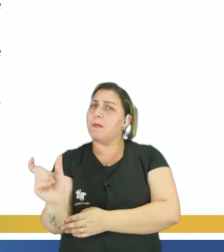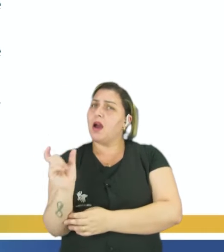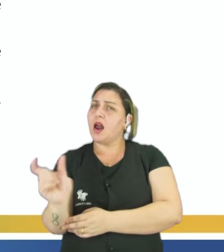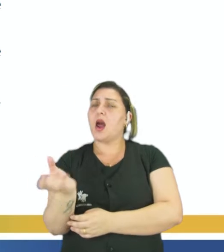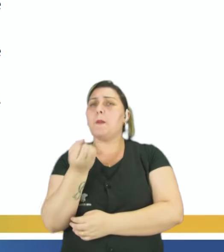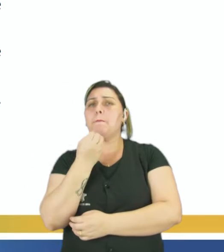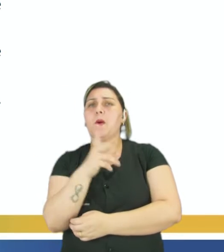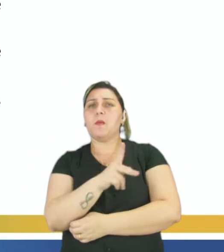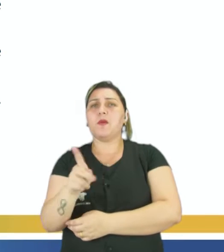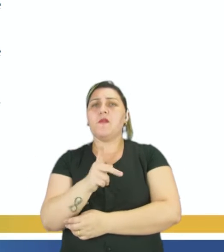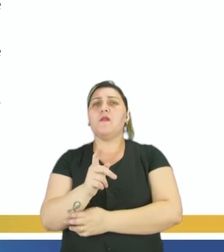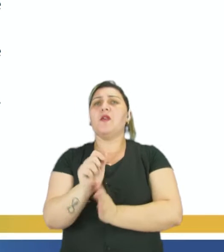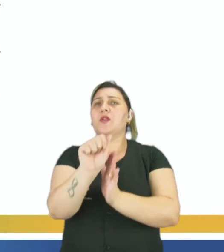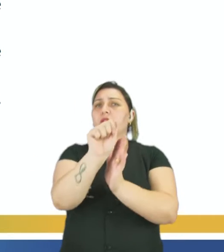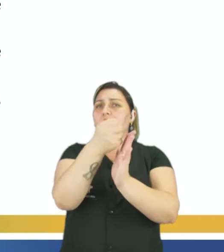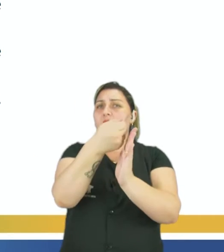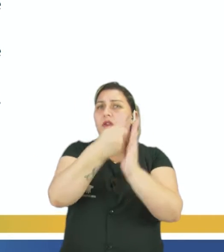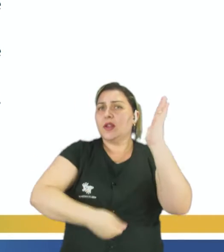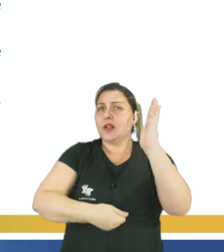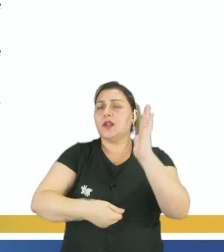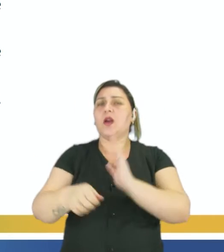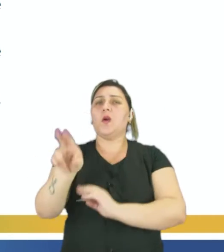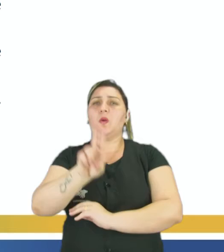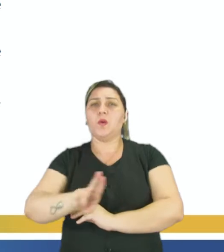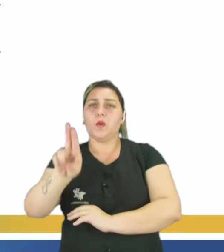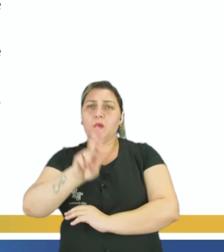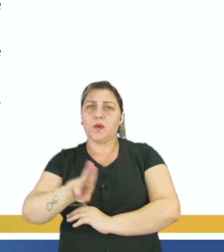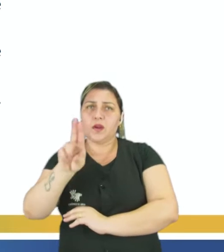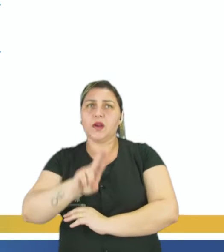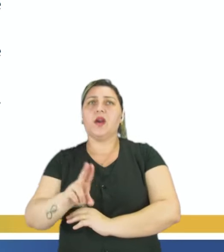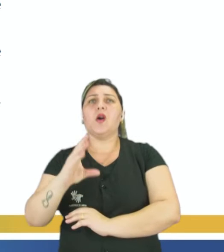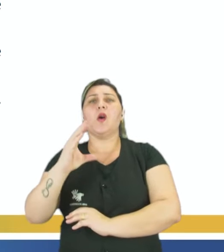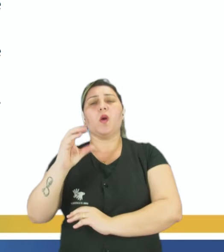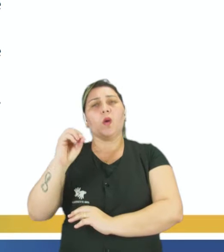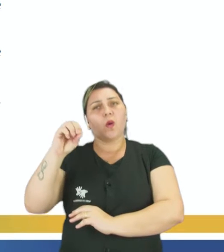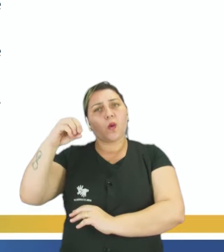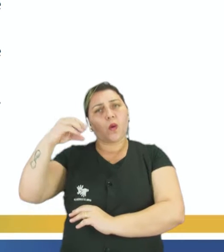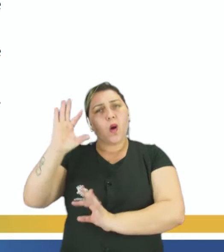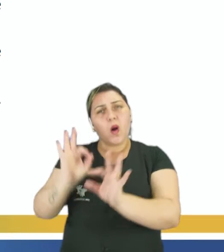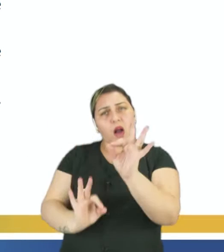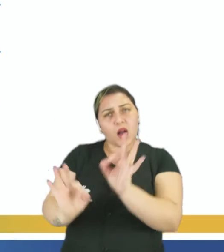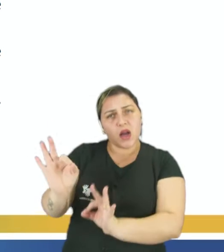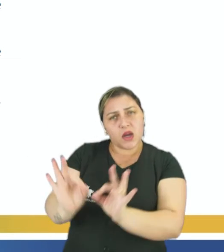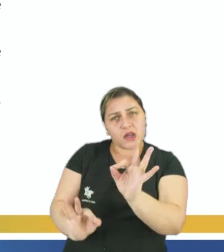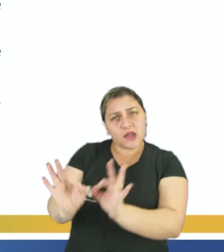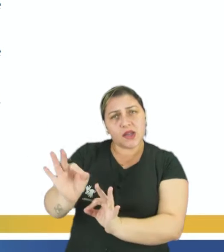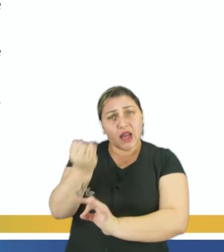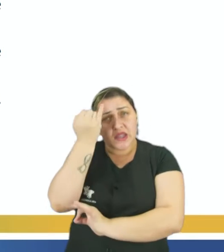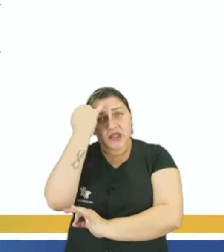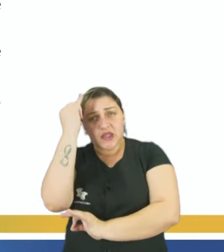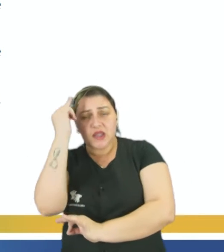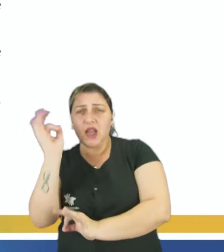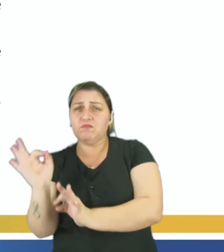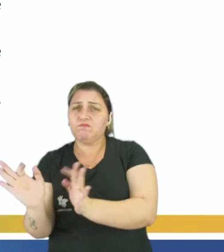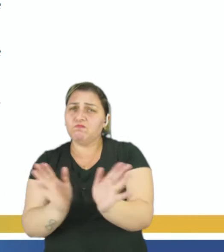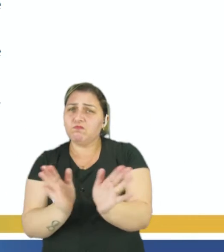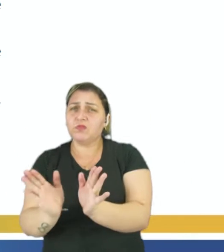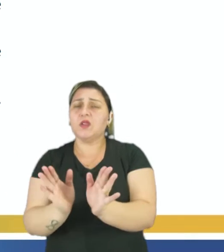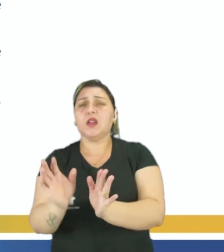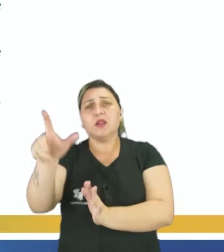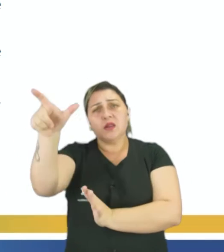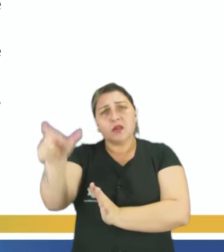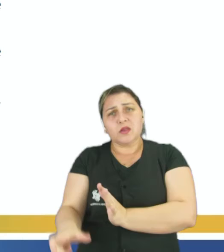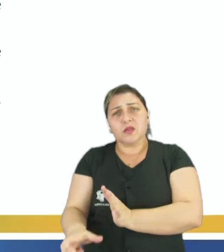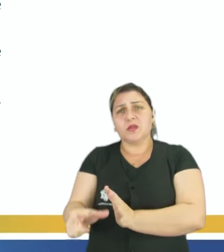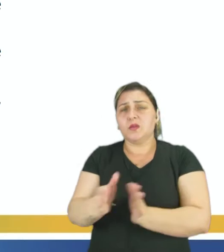bom professor de redação sempre utiliza: concatenar as ideias, organizá-las, para gerar no leitor